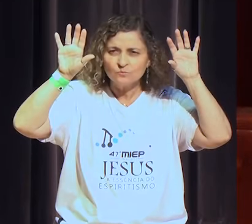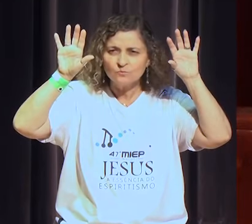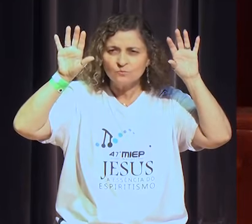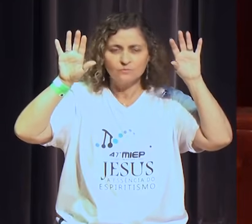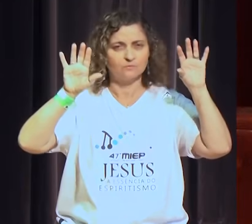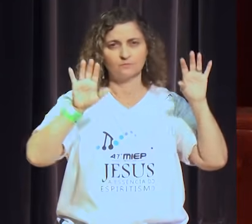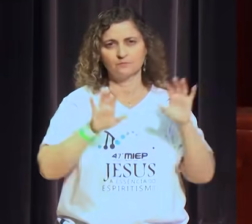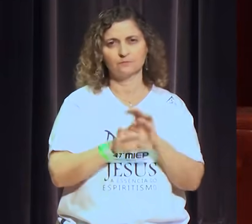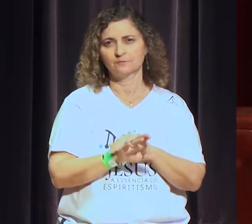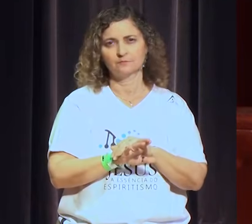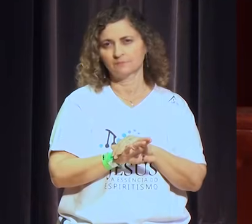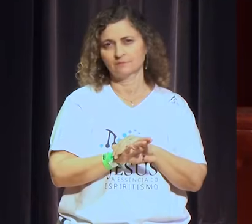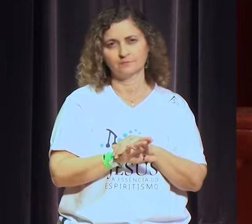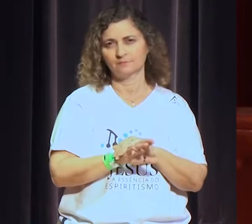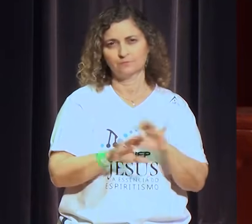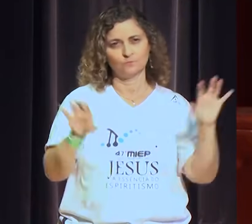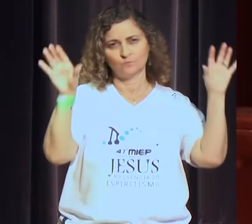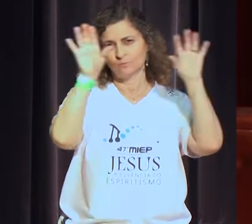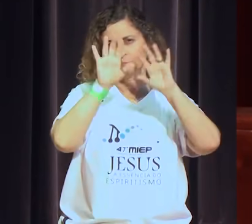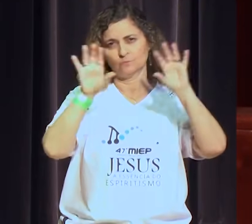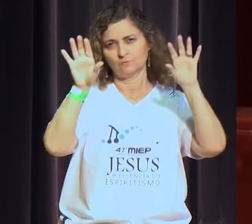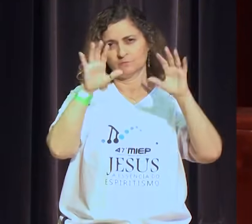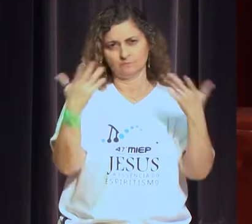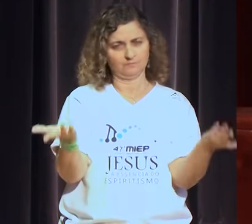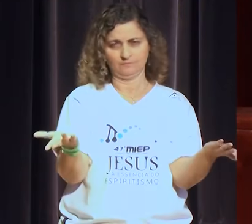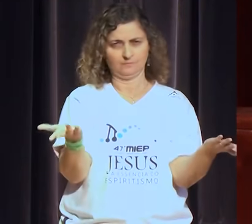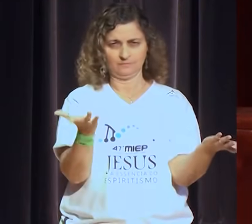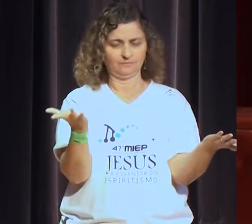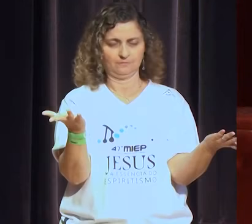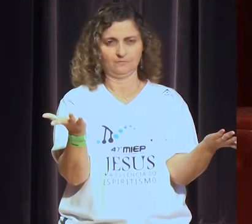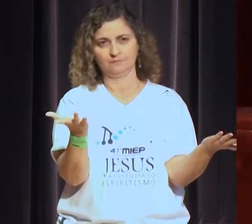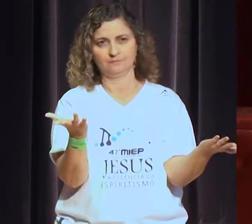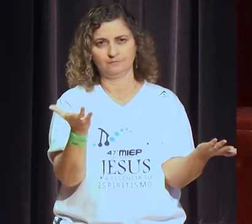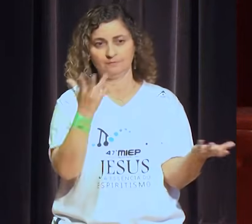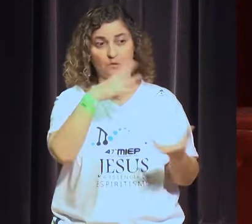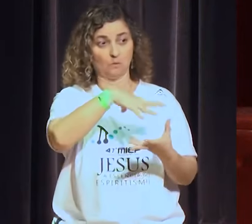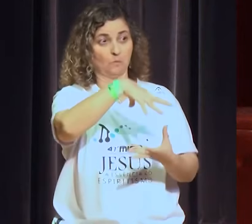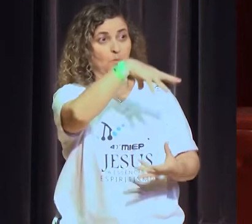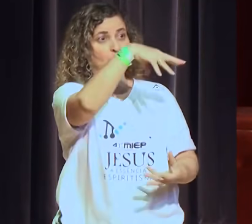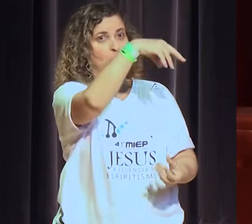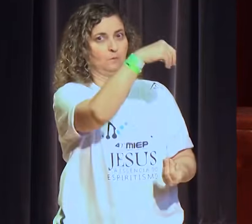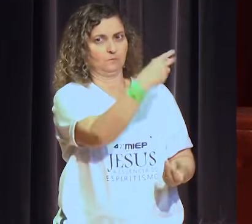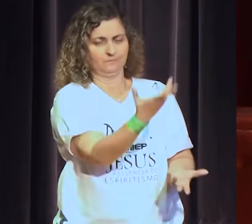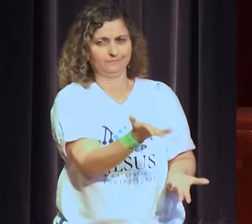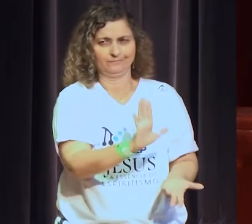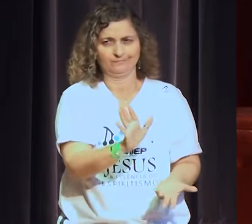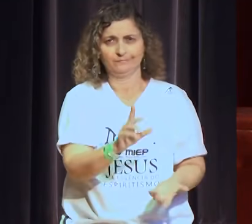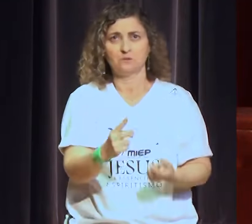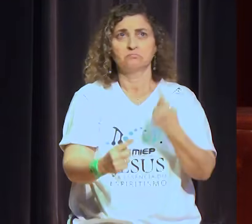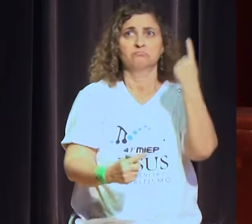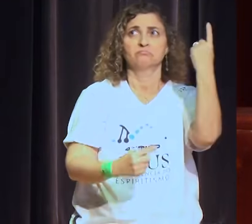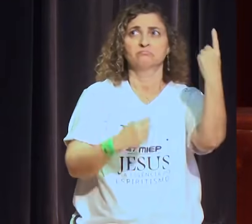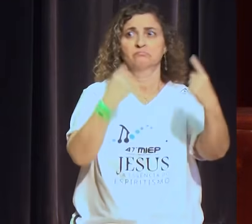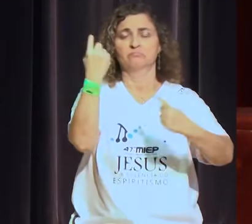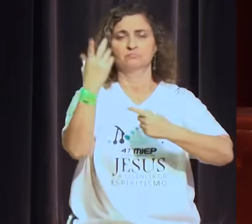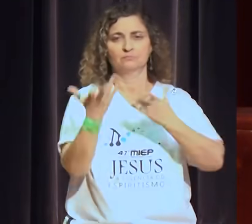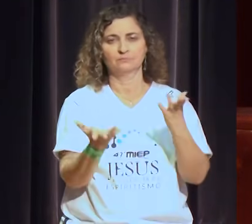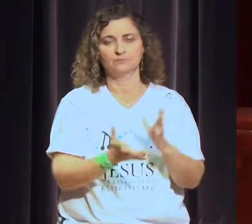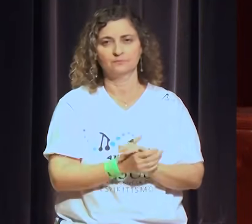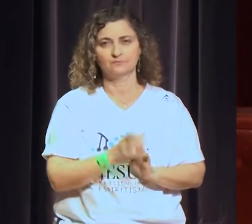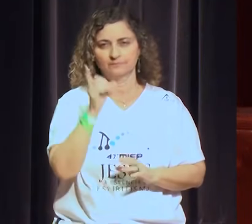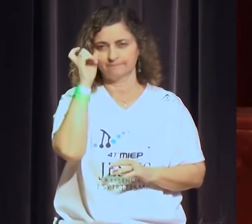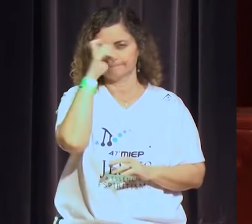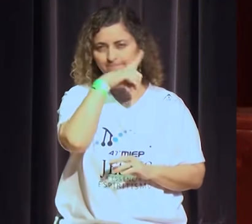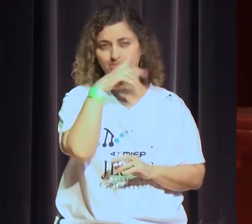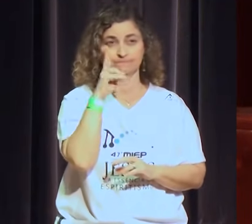Nuvem. Nuvem. Que nuvem? Nuvem. Nuvem é um fantasma que aparece 3 vezes